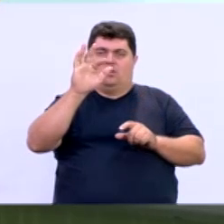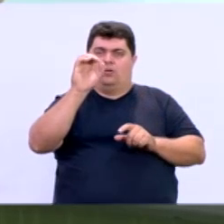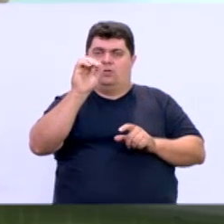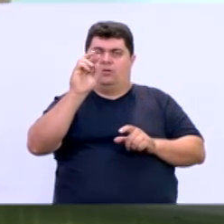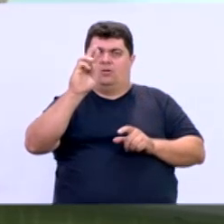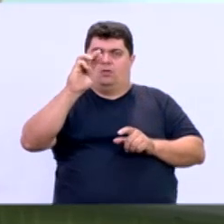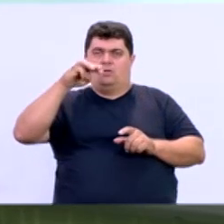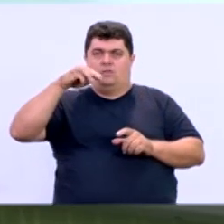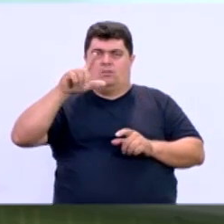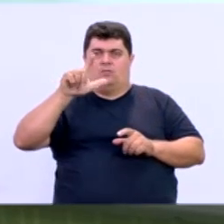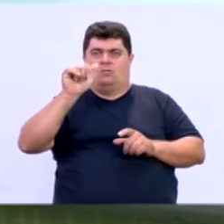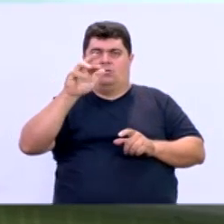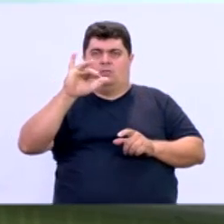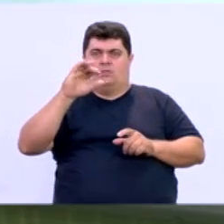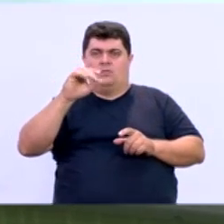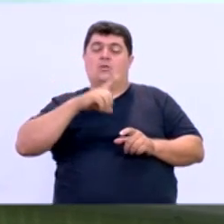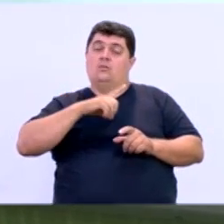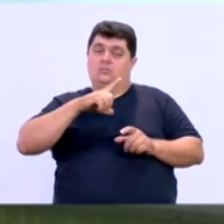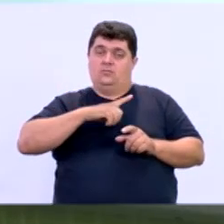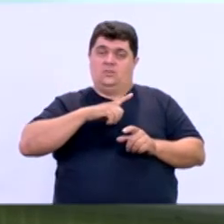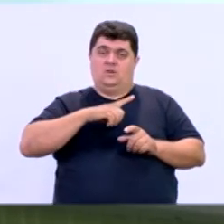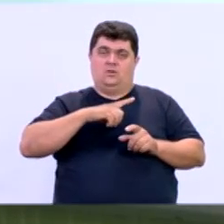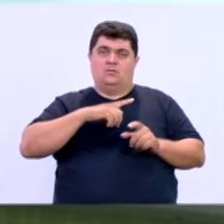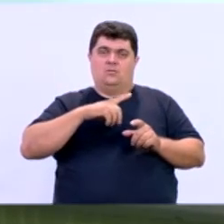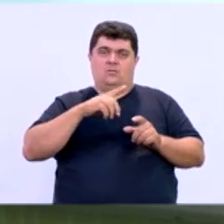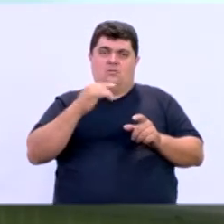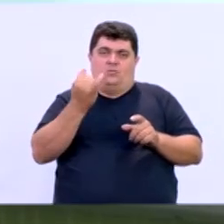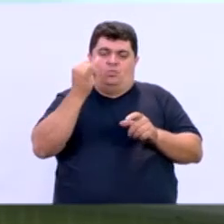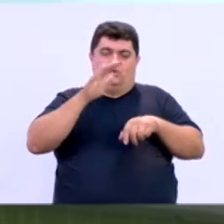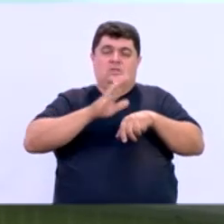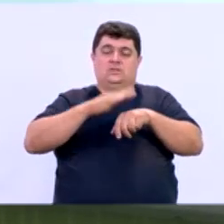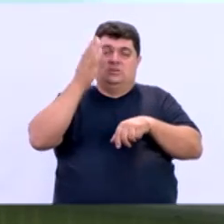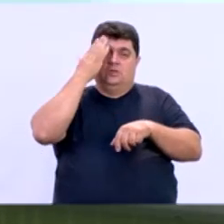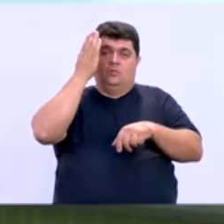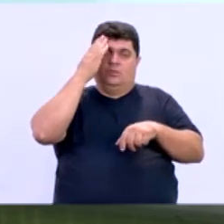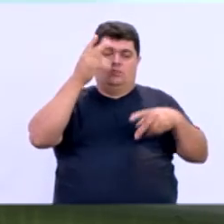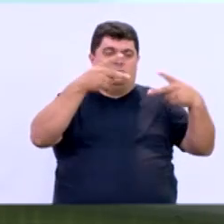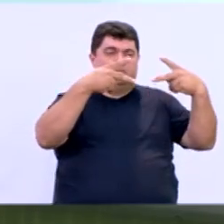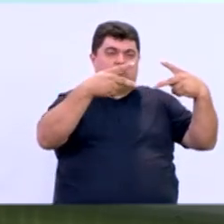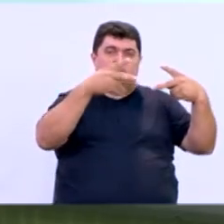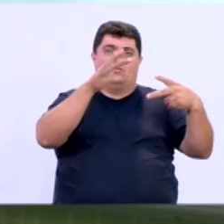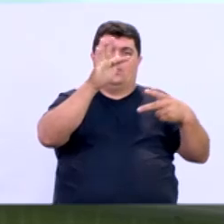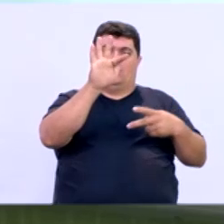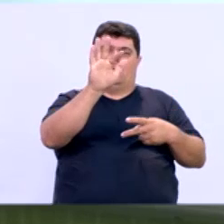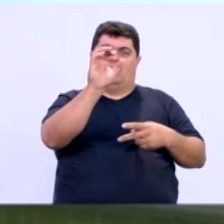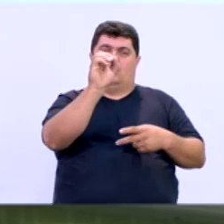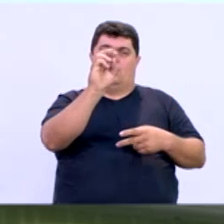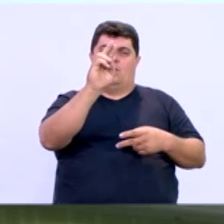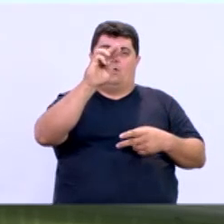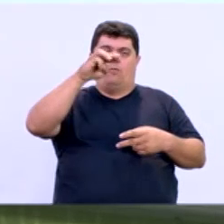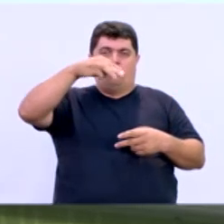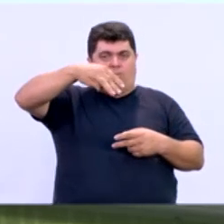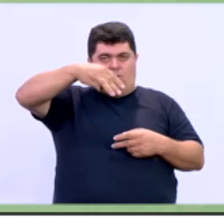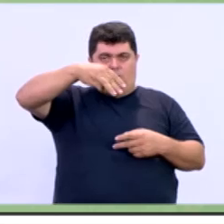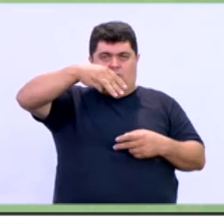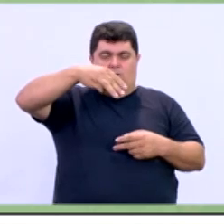estar com tags entre form. A palavra reservada é form, menor e maior usando